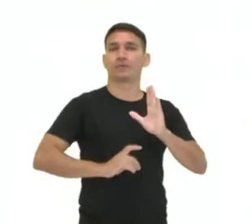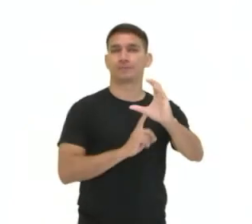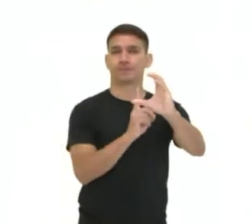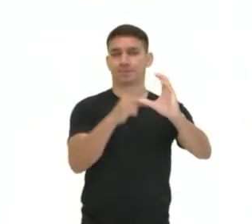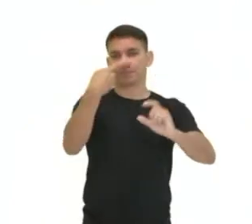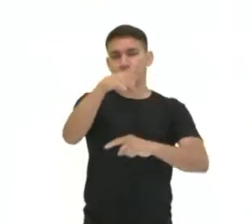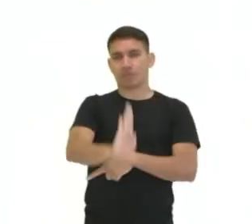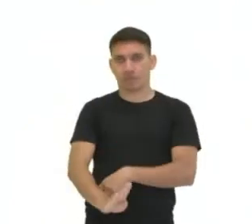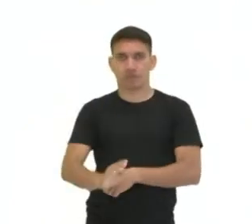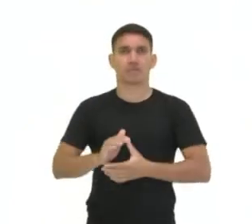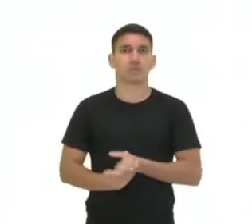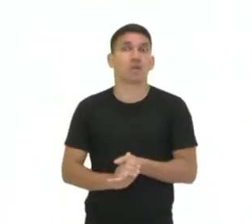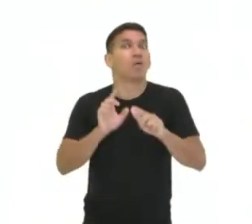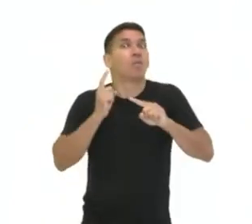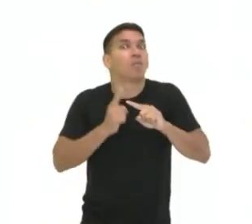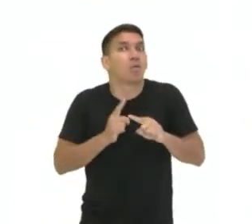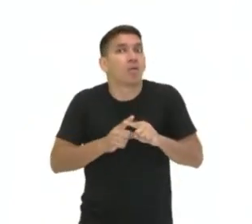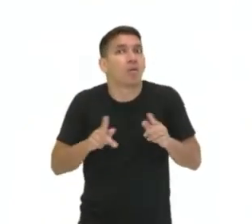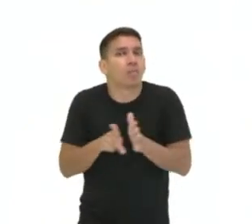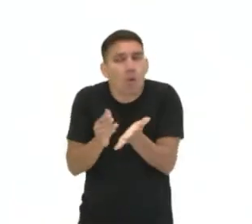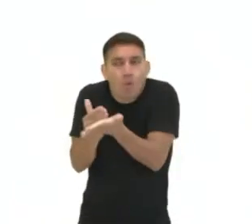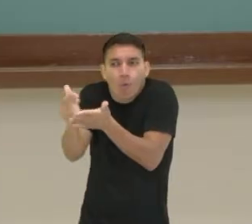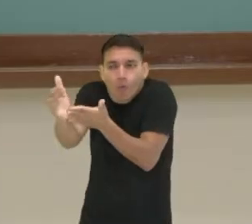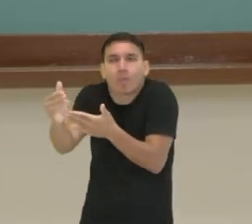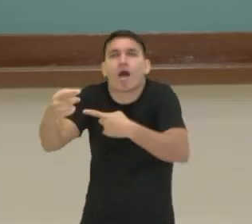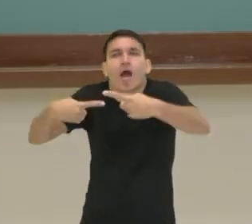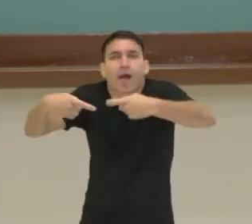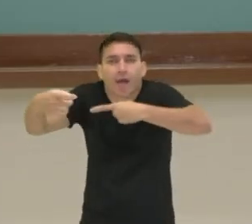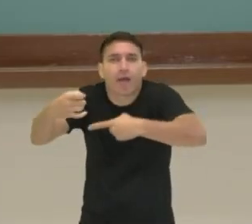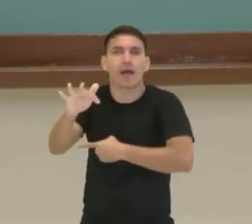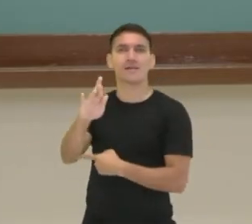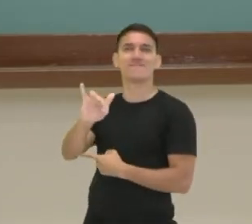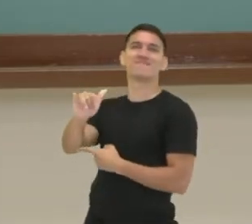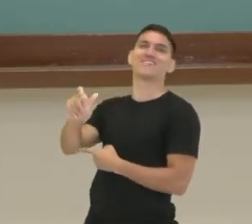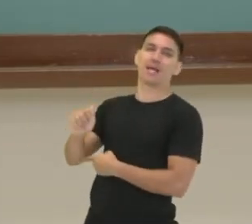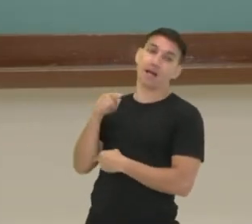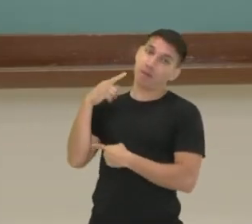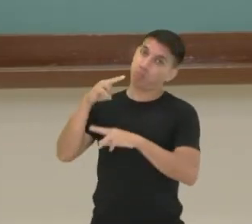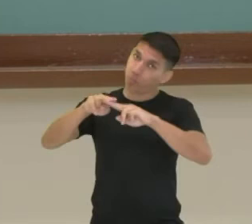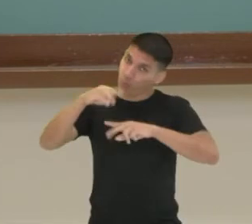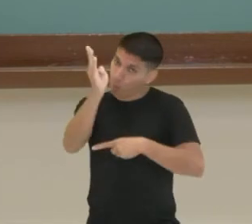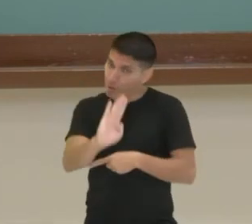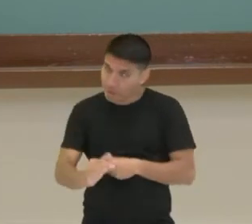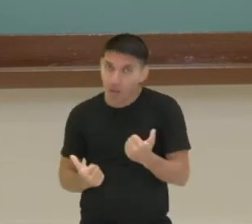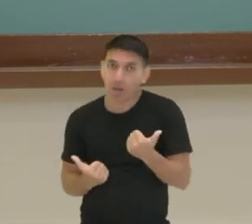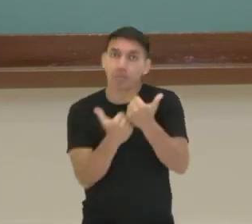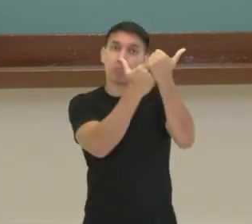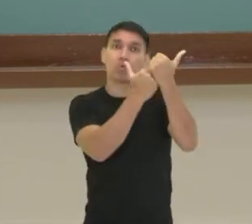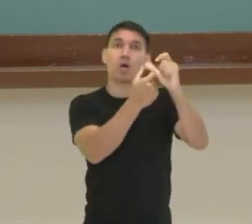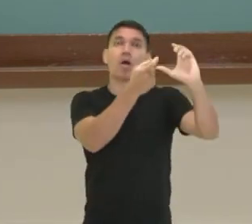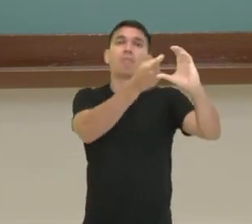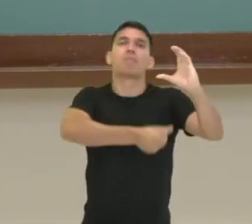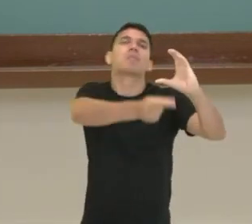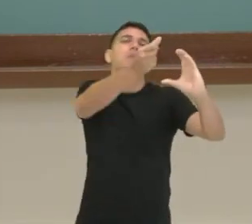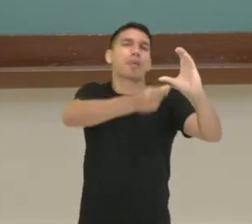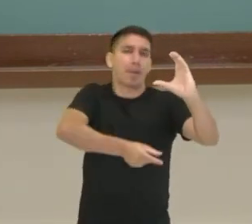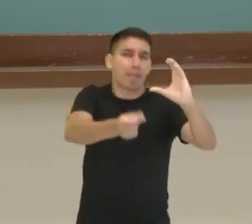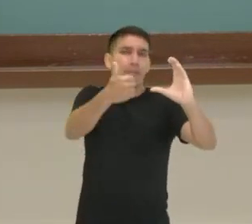Brasileiro, tendo em vista o início da Guerra Fria. Então, o Brasil se aliou ao lado capitalista na Guerra Fria, se aliou à